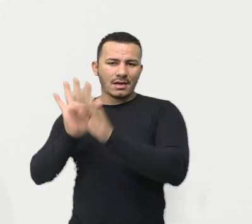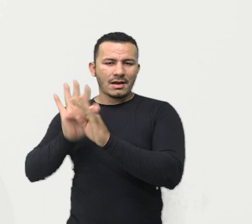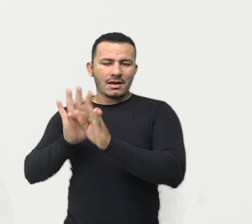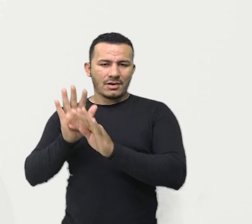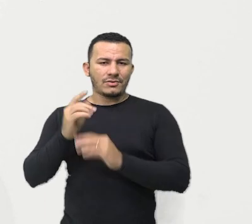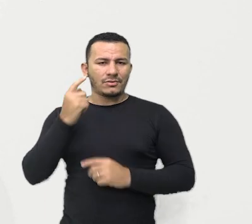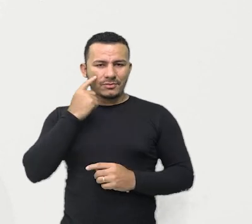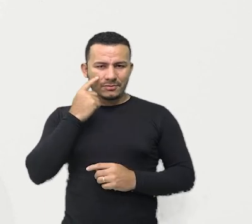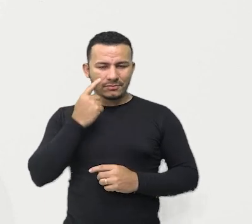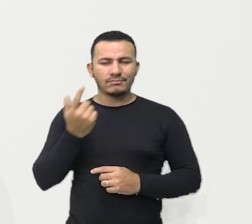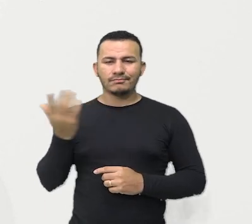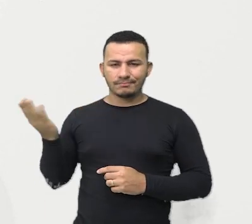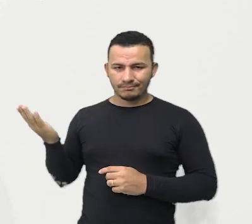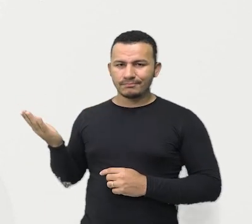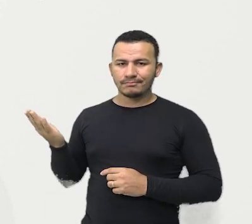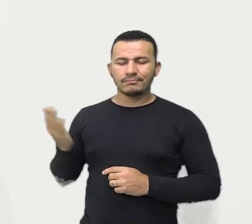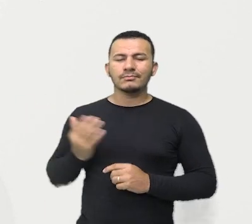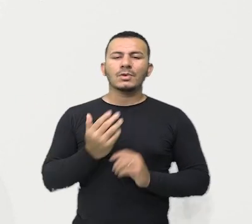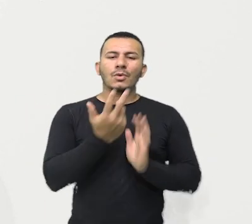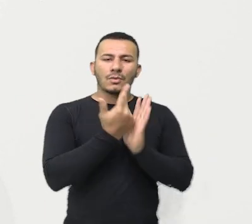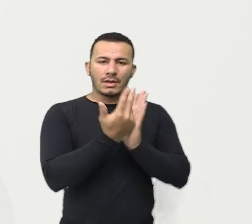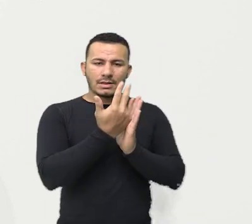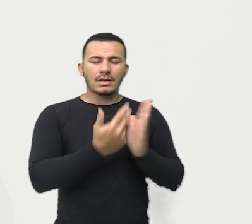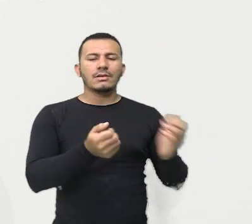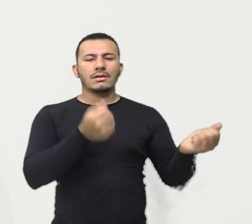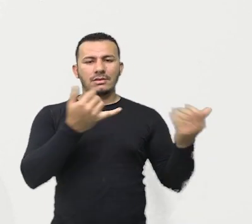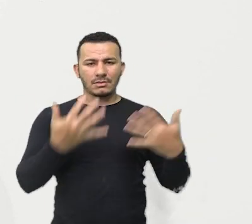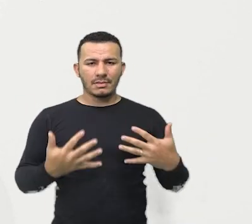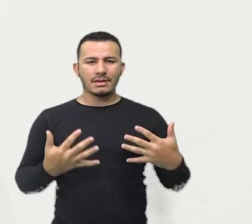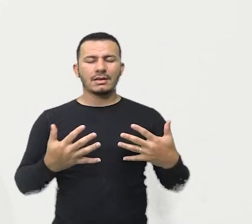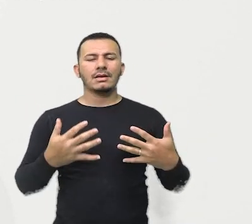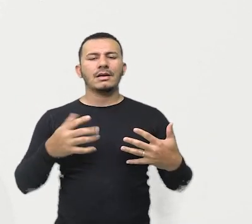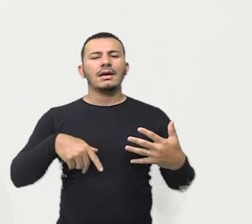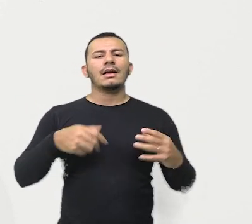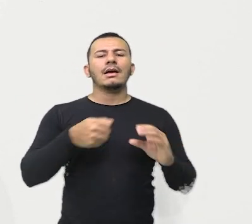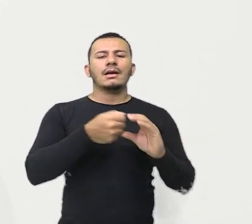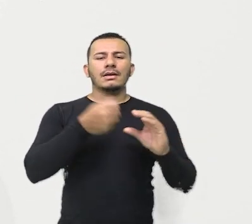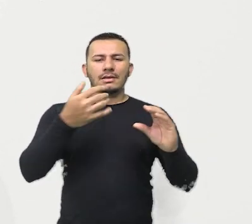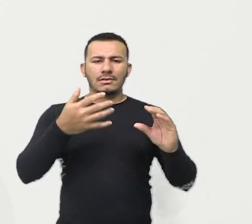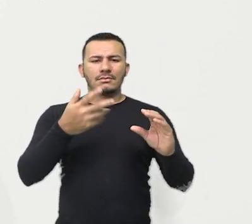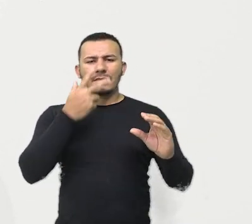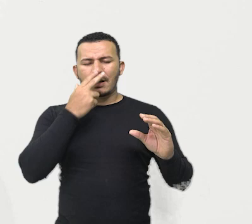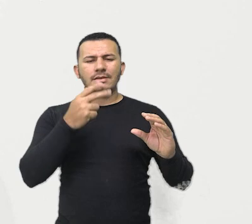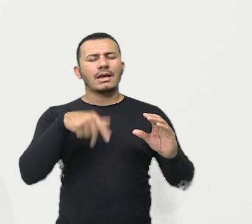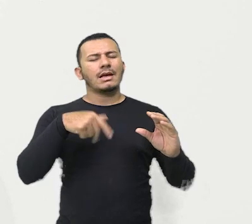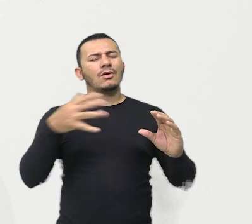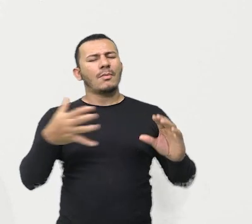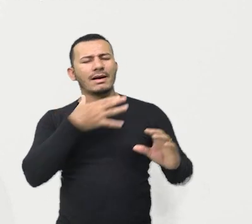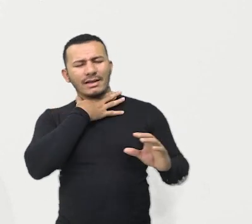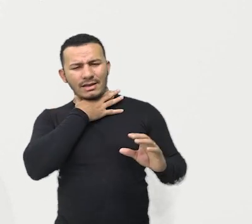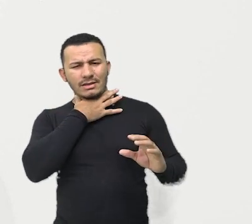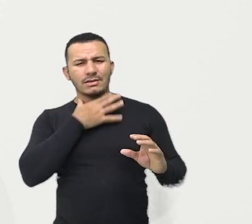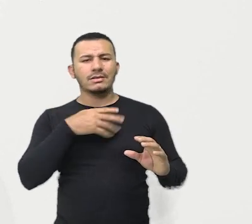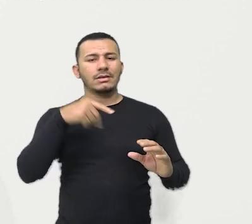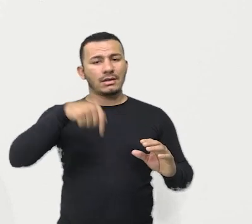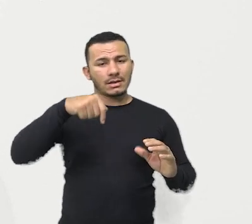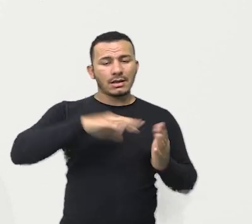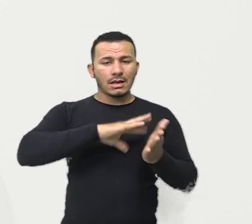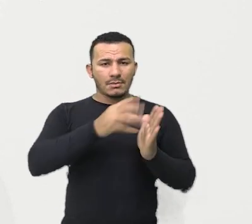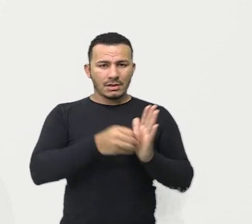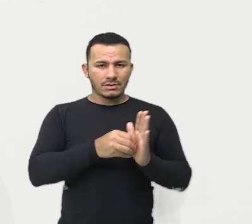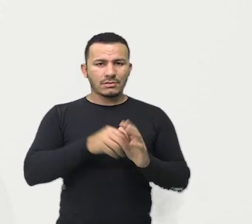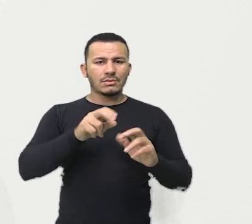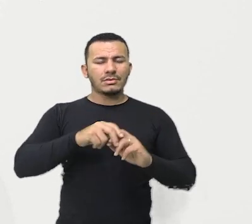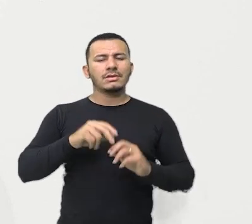gente observa isso, né? O desenho traz para nós uma clara crise em relação à Amazônia